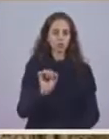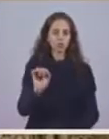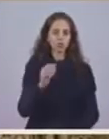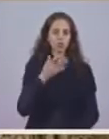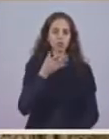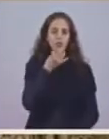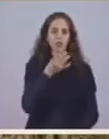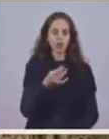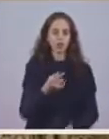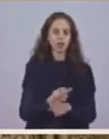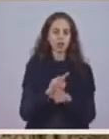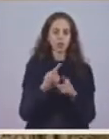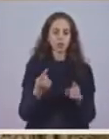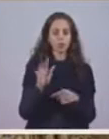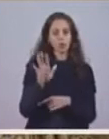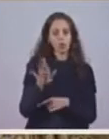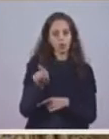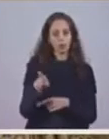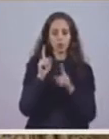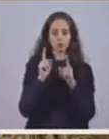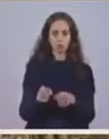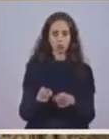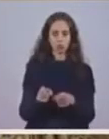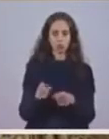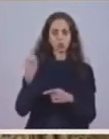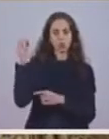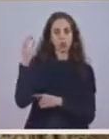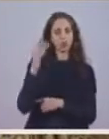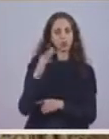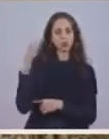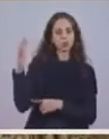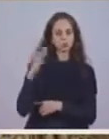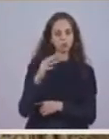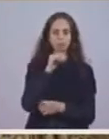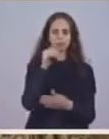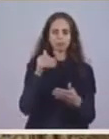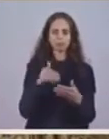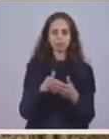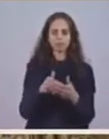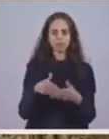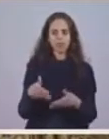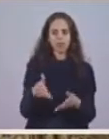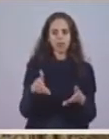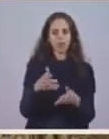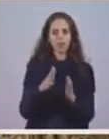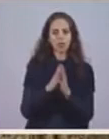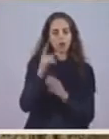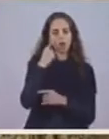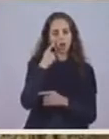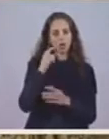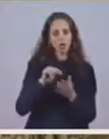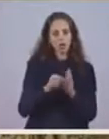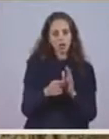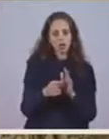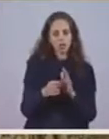Natal, pois que aí começou a humilhação, a morte que o próprio Deus experimentou